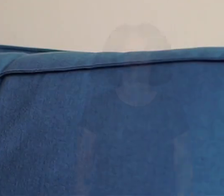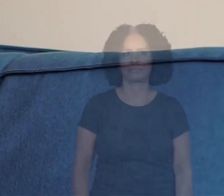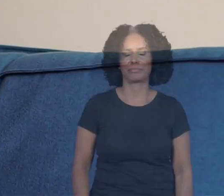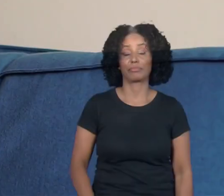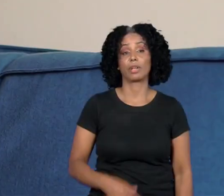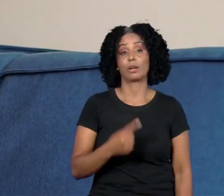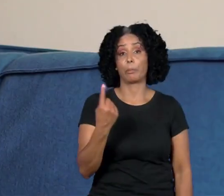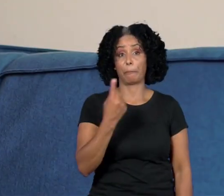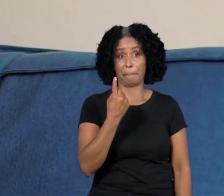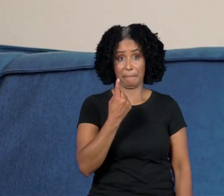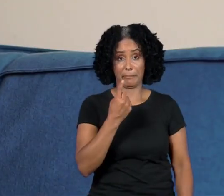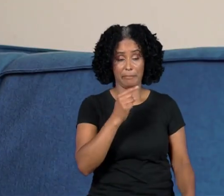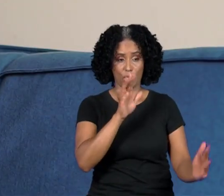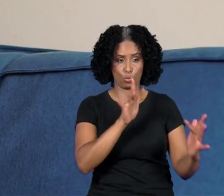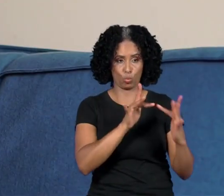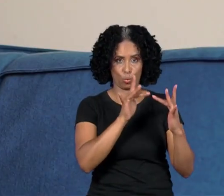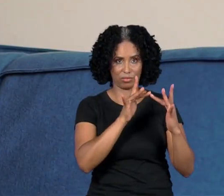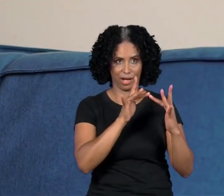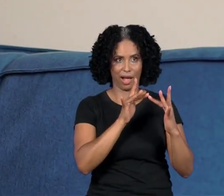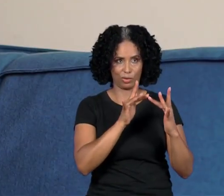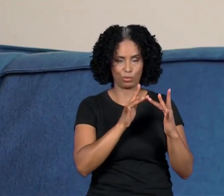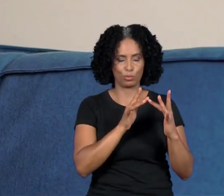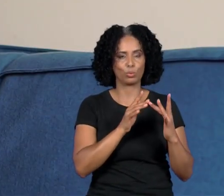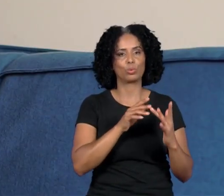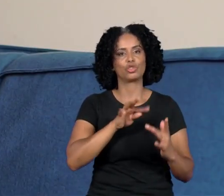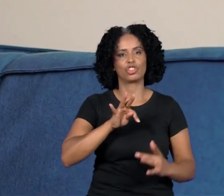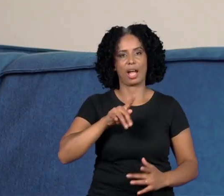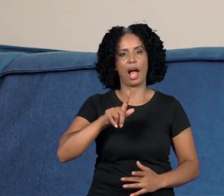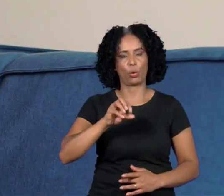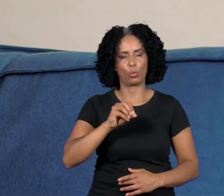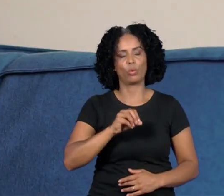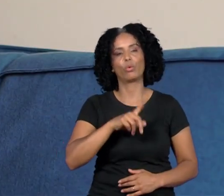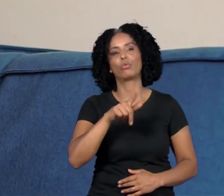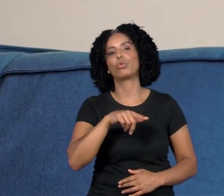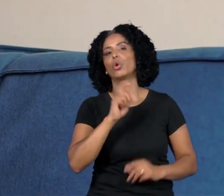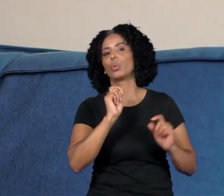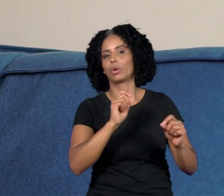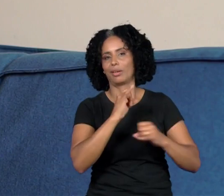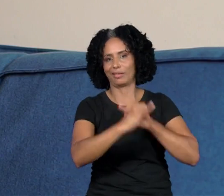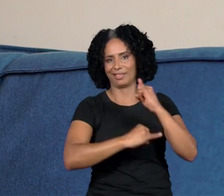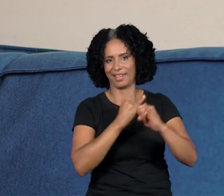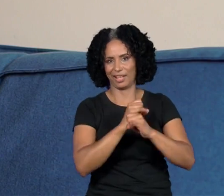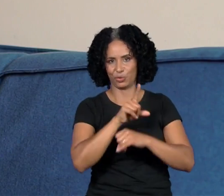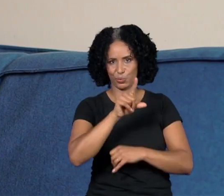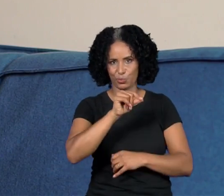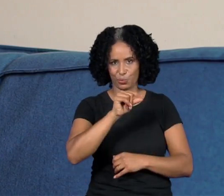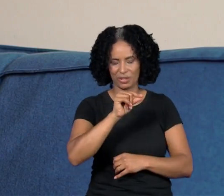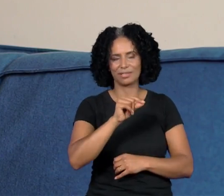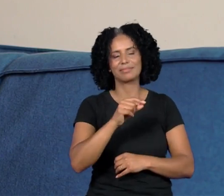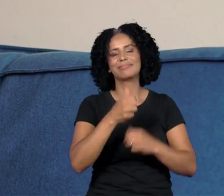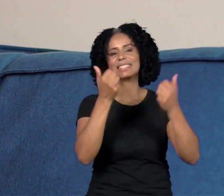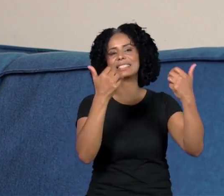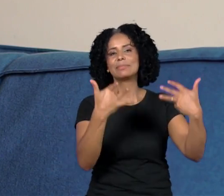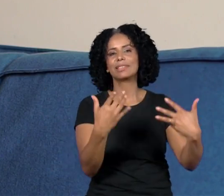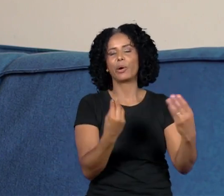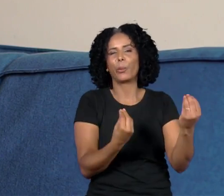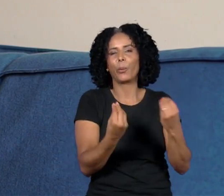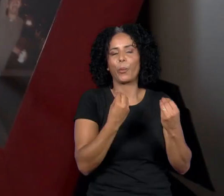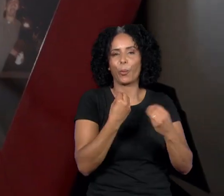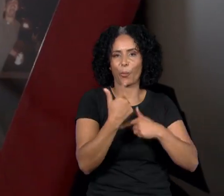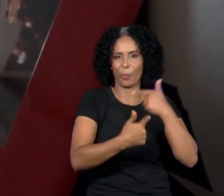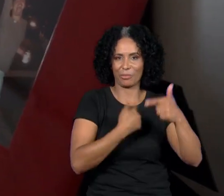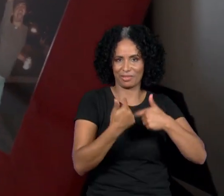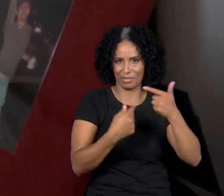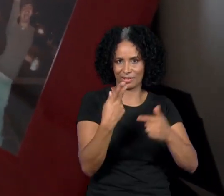primeiro contato que eu tive com o Thiago foi online, foi pelo Twitter. Eu vi ele fazendo uma thread no Twitter falando justamente sobre o trabalho